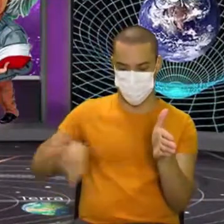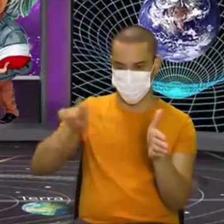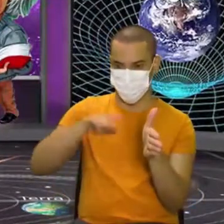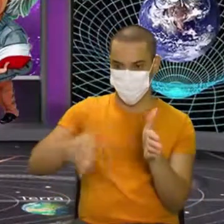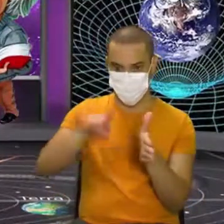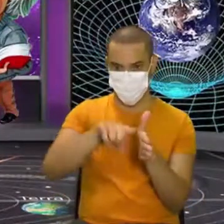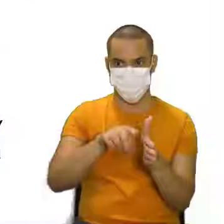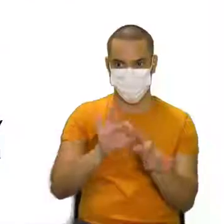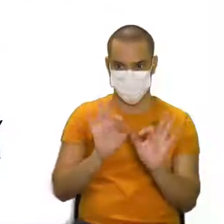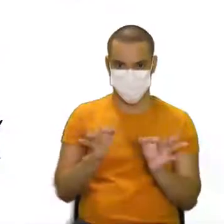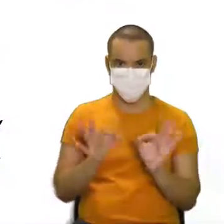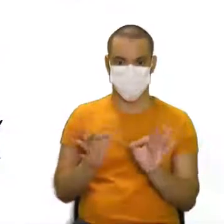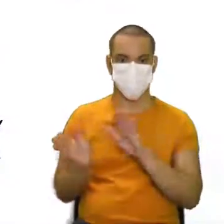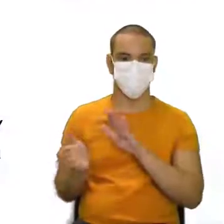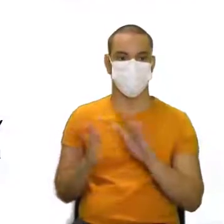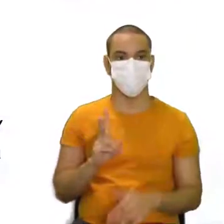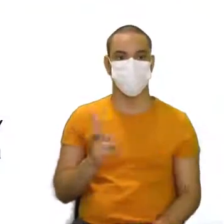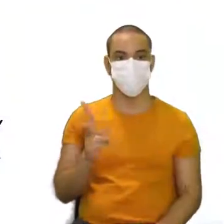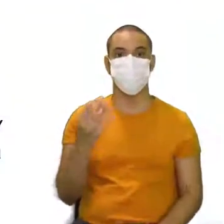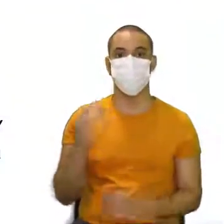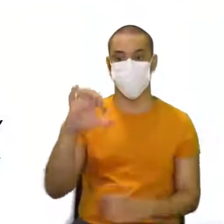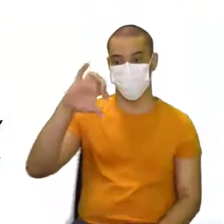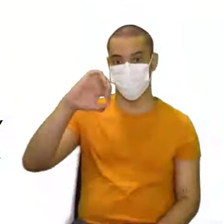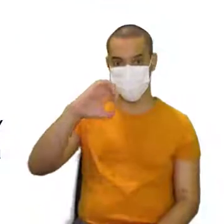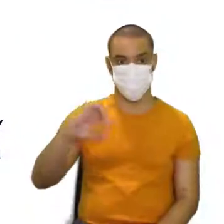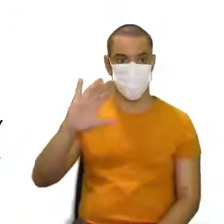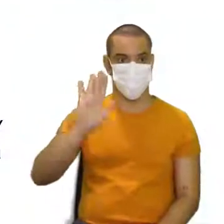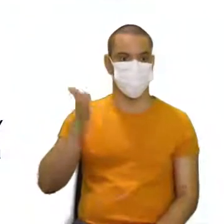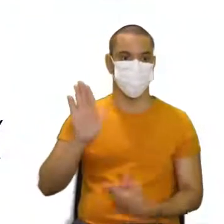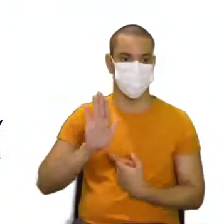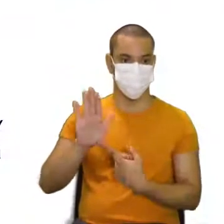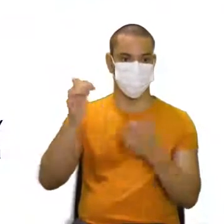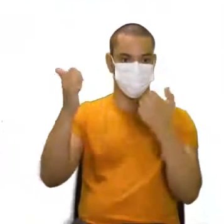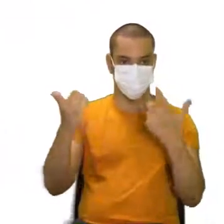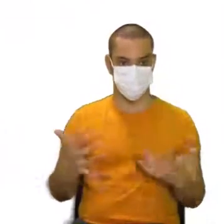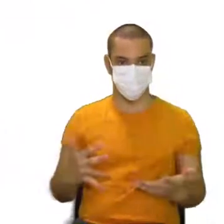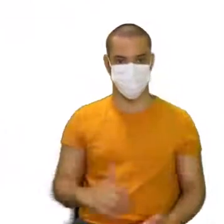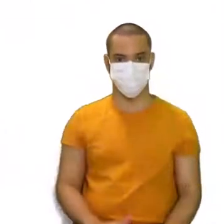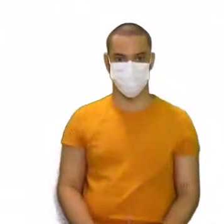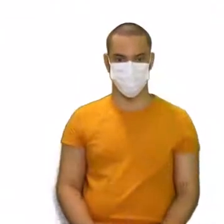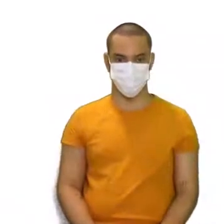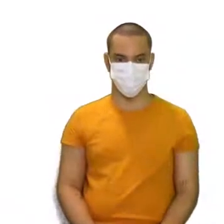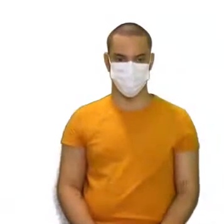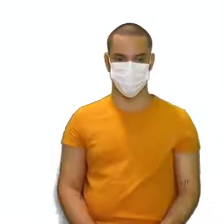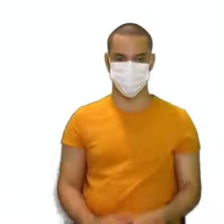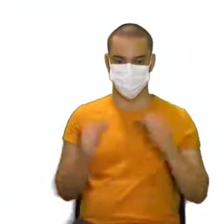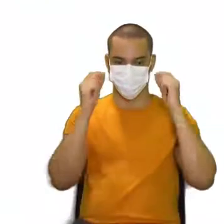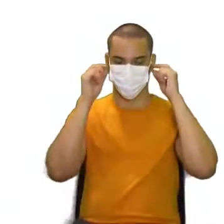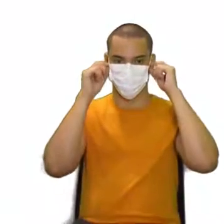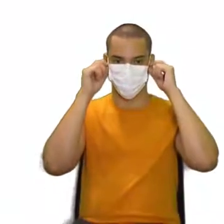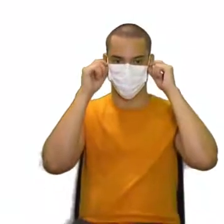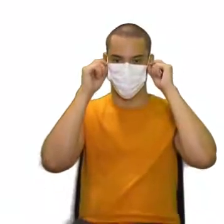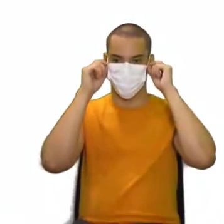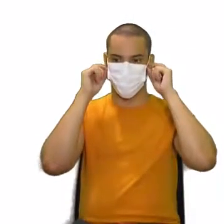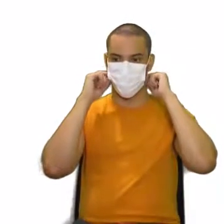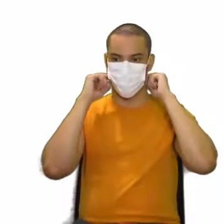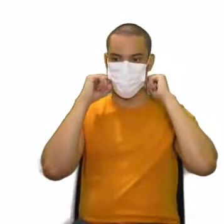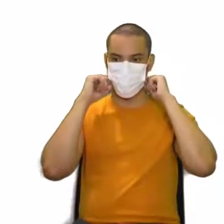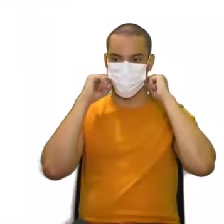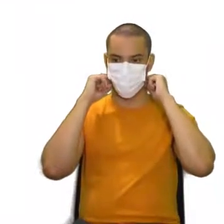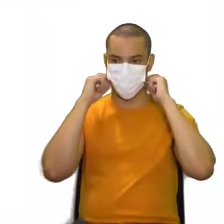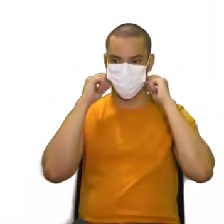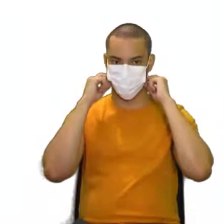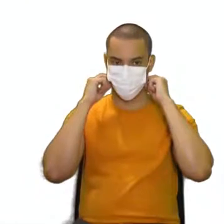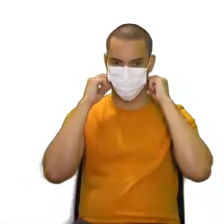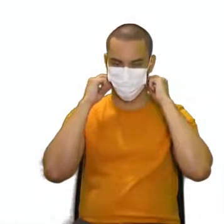vamos lá continuar como é 90 graus já falou movimento circular e olha aqui bem